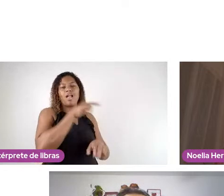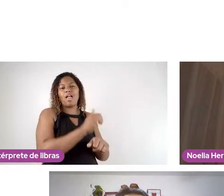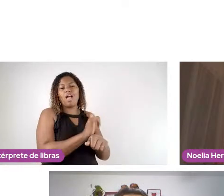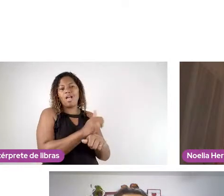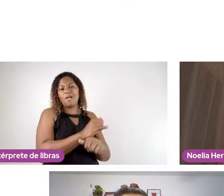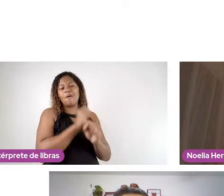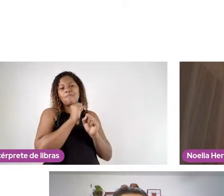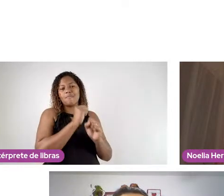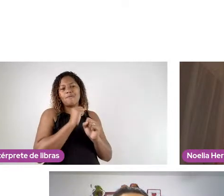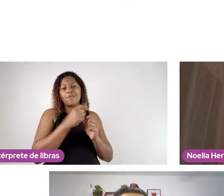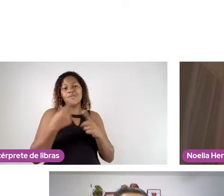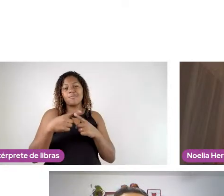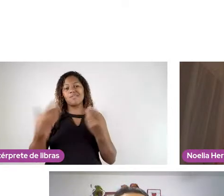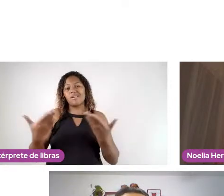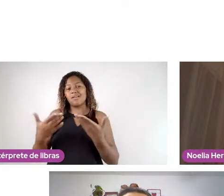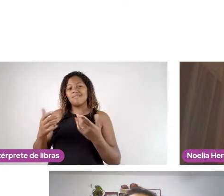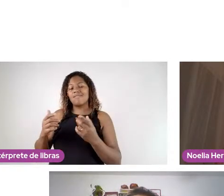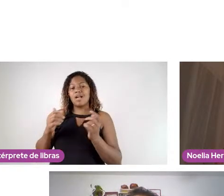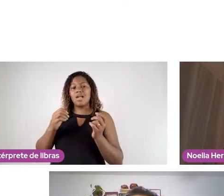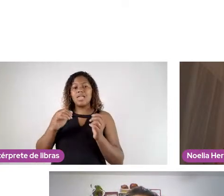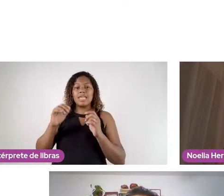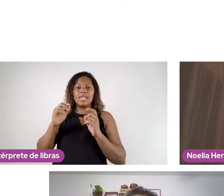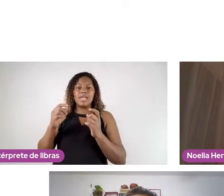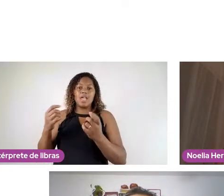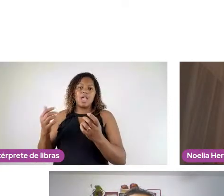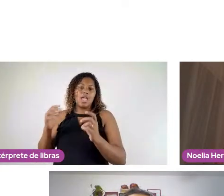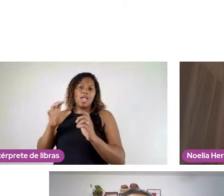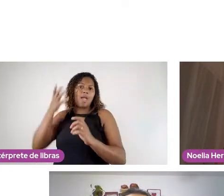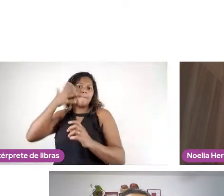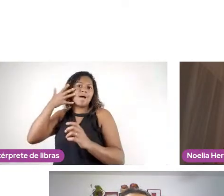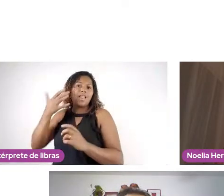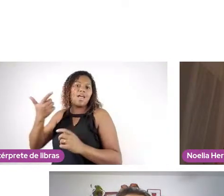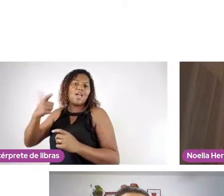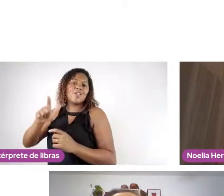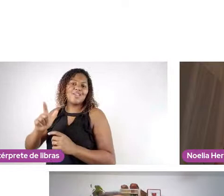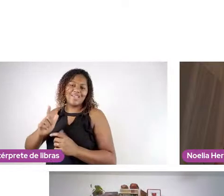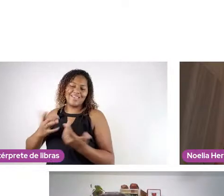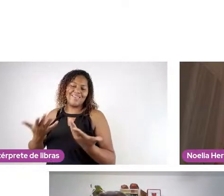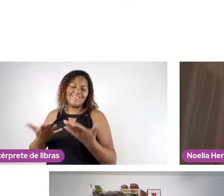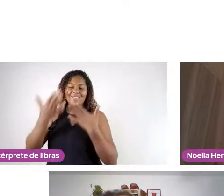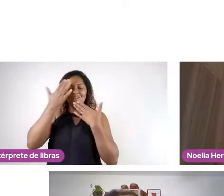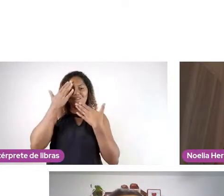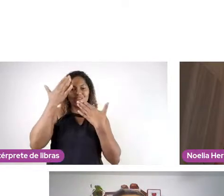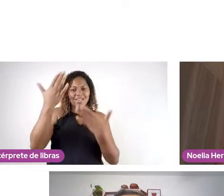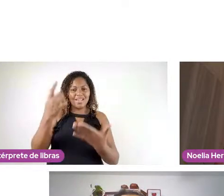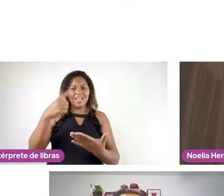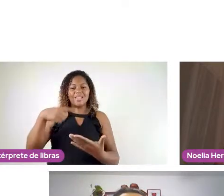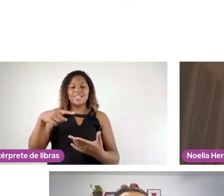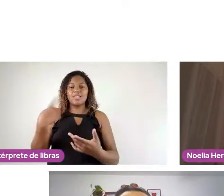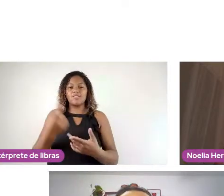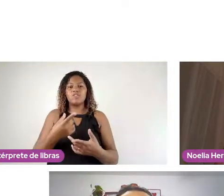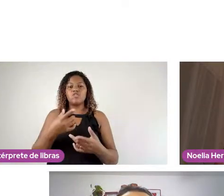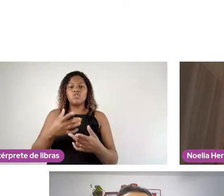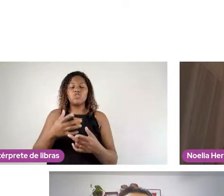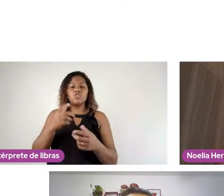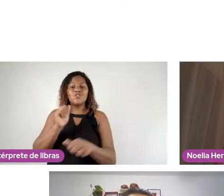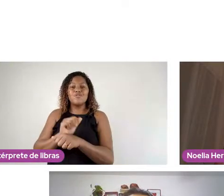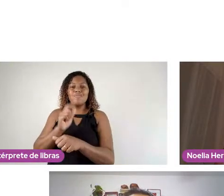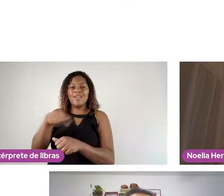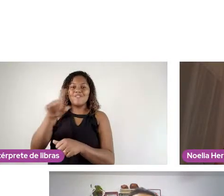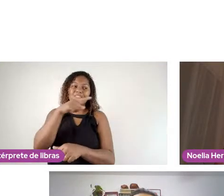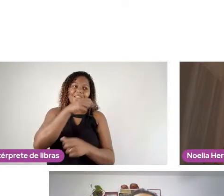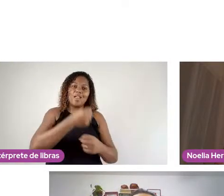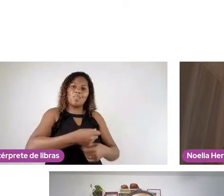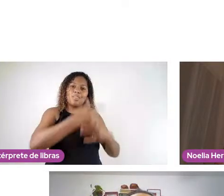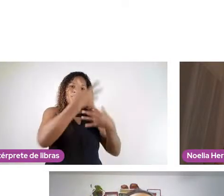Porque agora a gente vai seguir com a nossa segunda mesa de hoje. Então, muito obrigada, mas a gente conta com vocês lá no chat também,